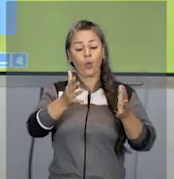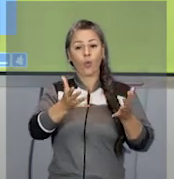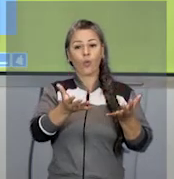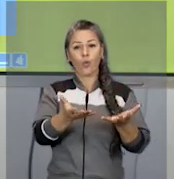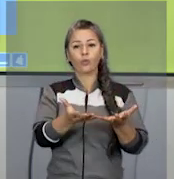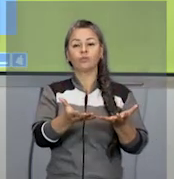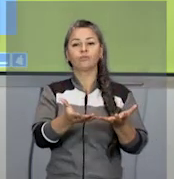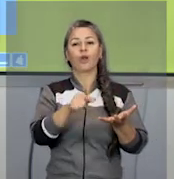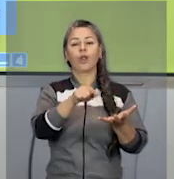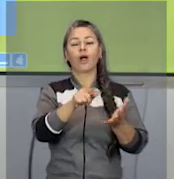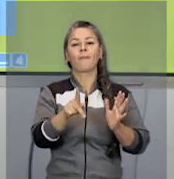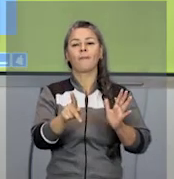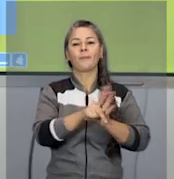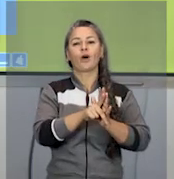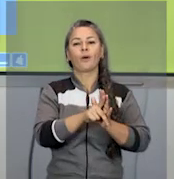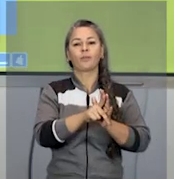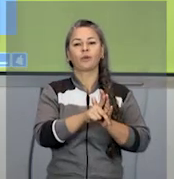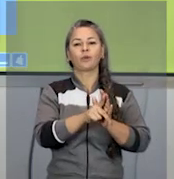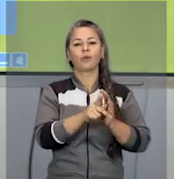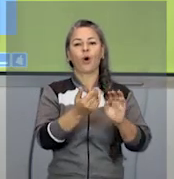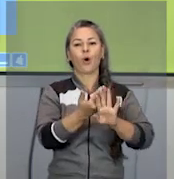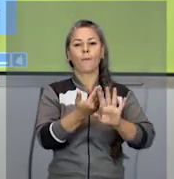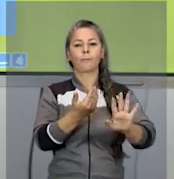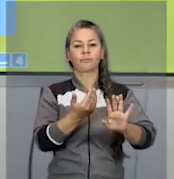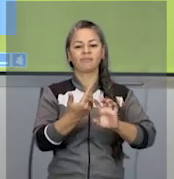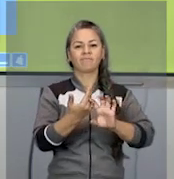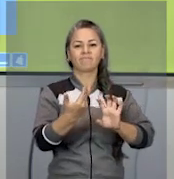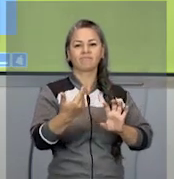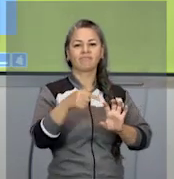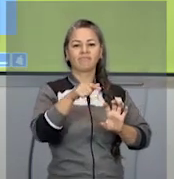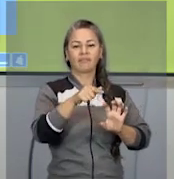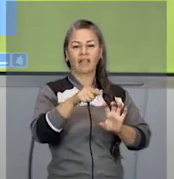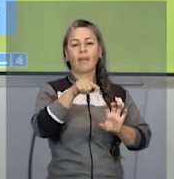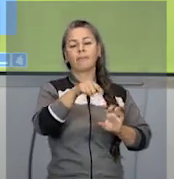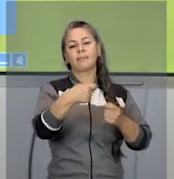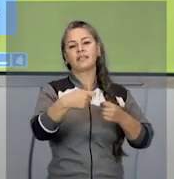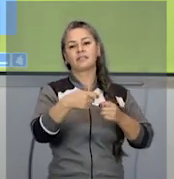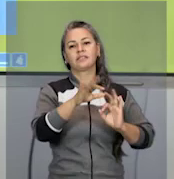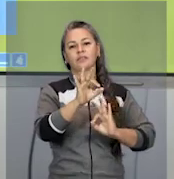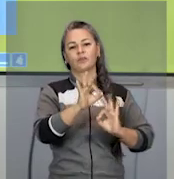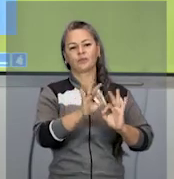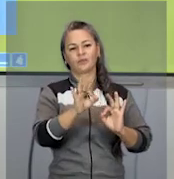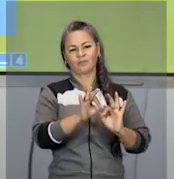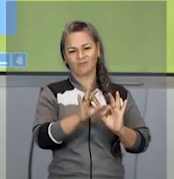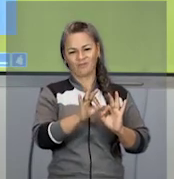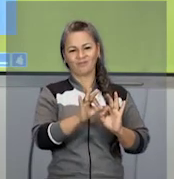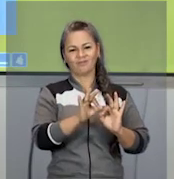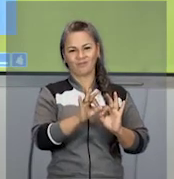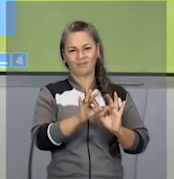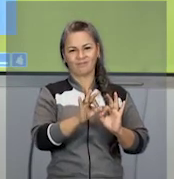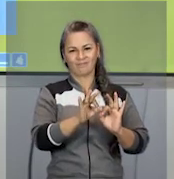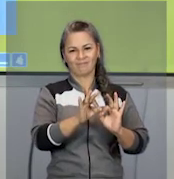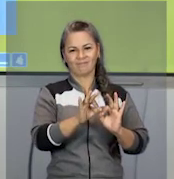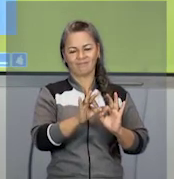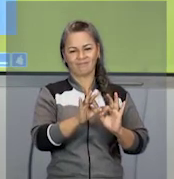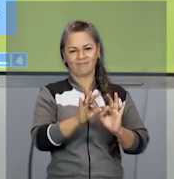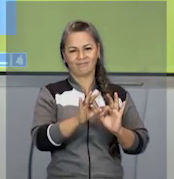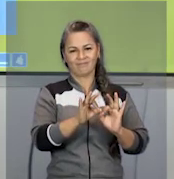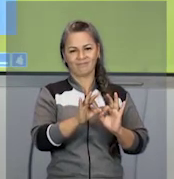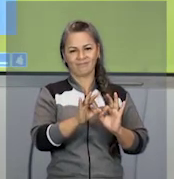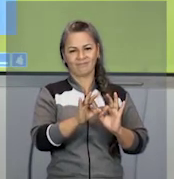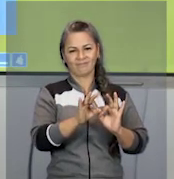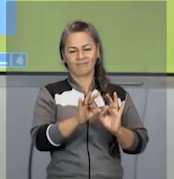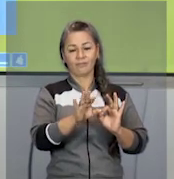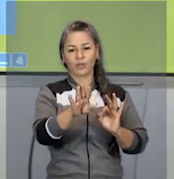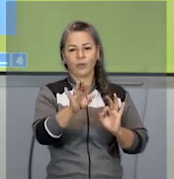na verdade, ele deve ser programado, provavelmente assim, com a ideia de